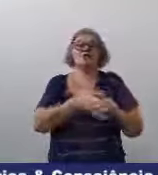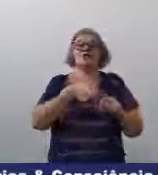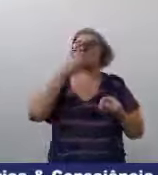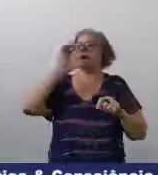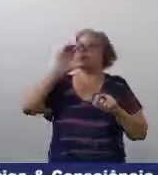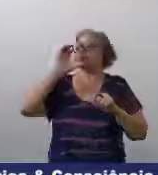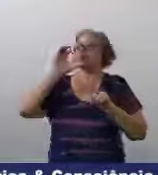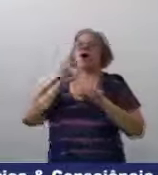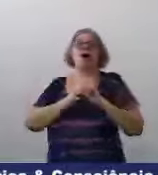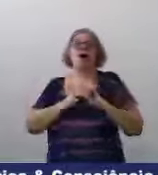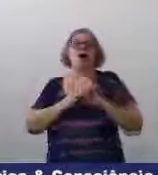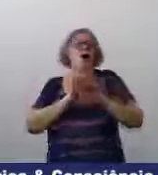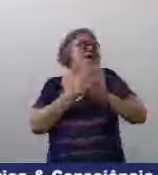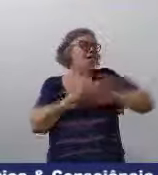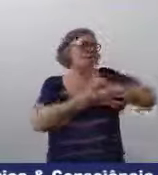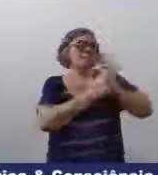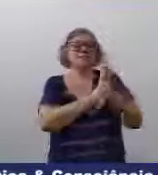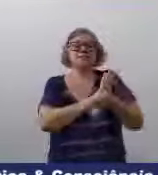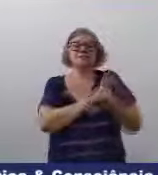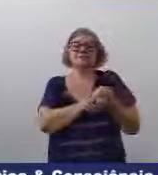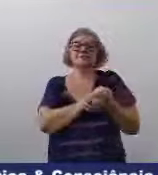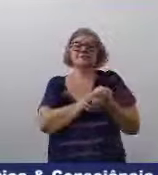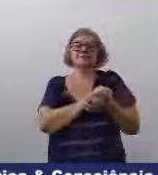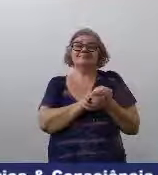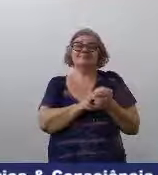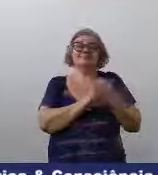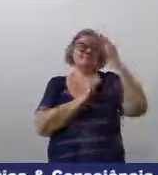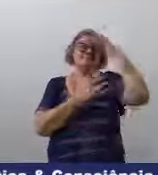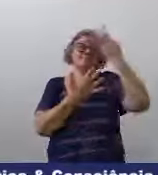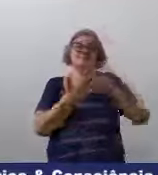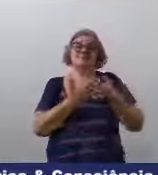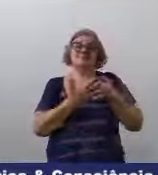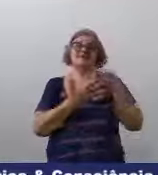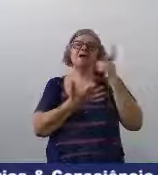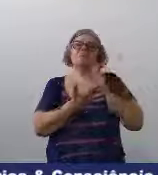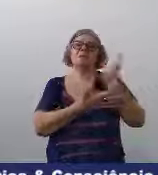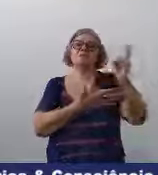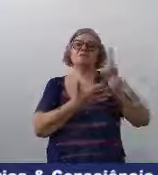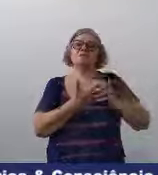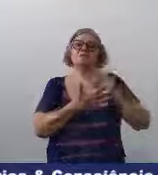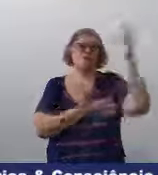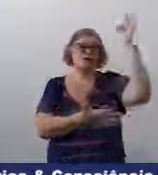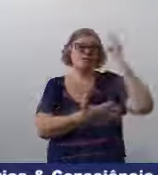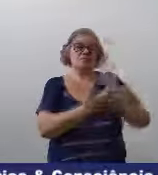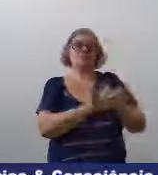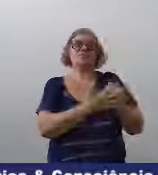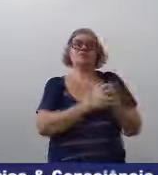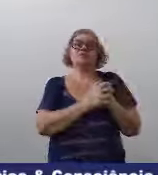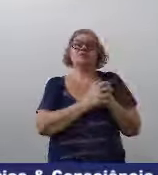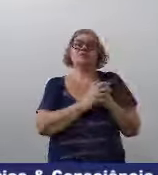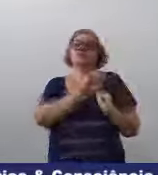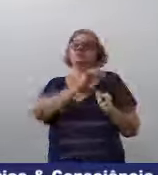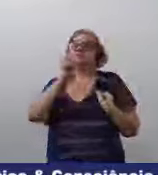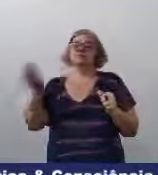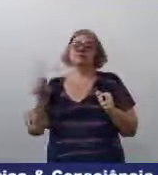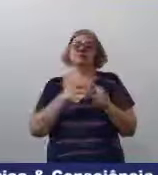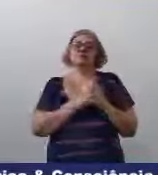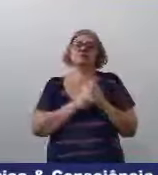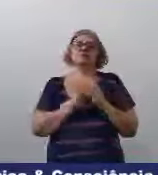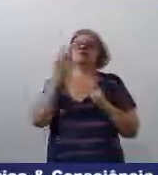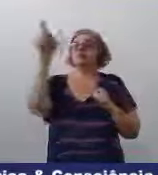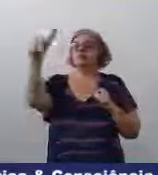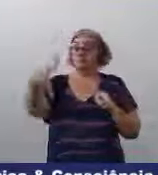não acreditava naquilo, e não aconteceu absolutamente nada, porque ele não acreditava mesmo. Ele tinha fé em que aquilo não